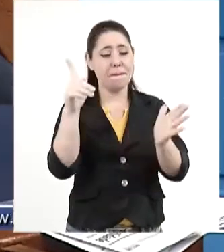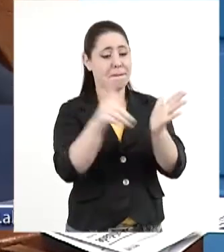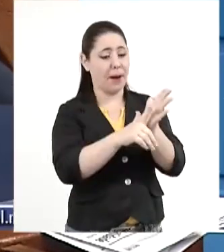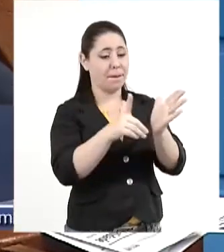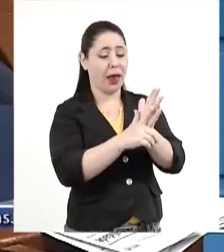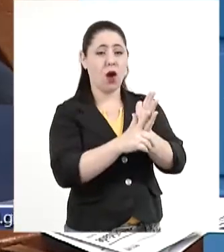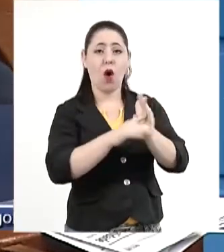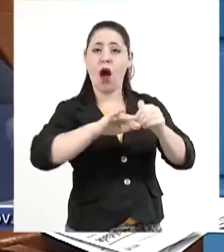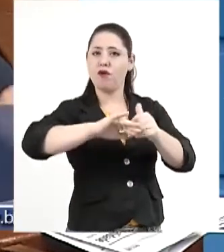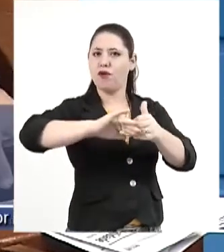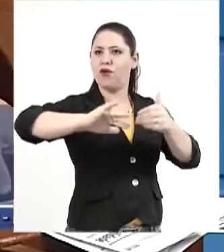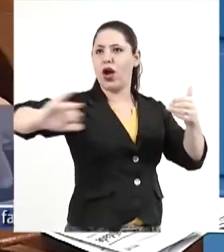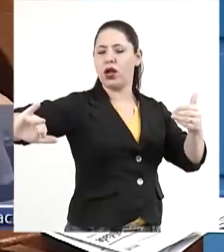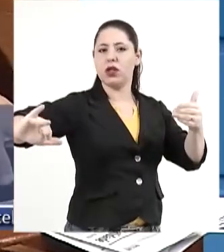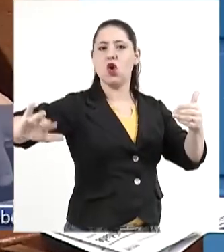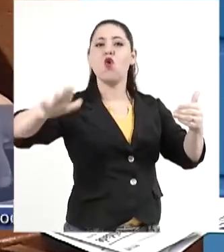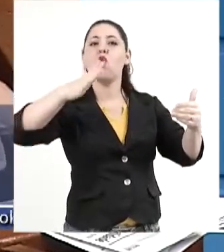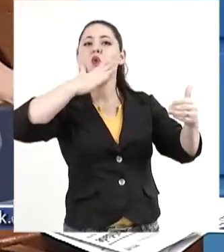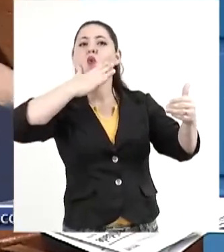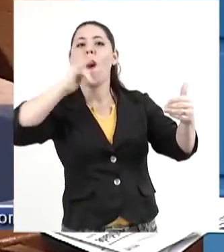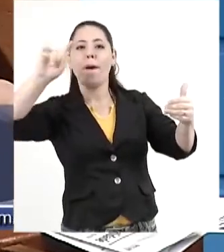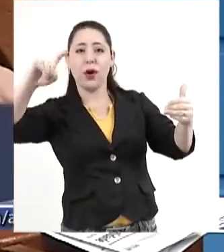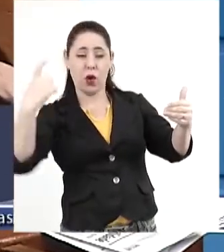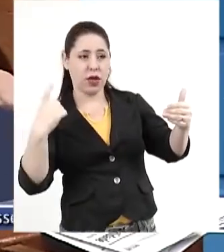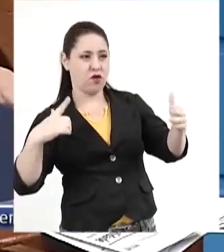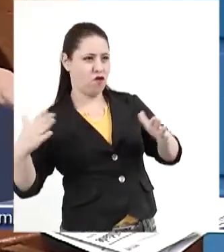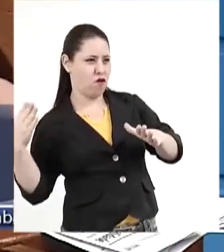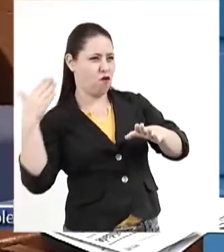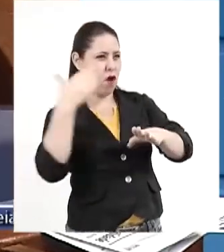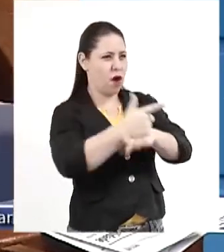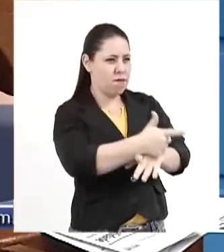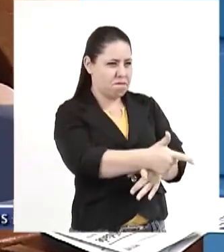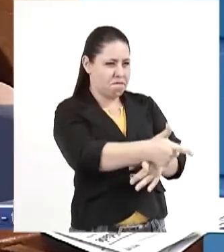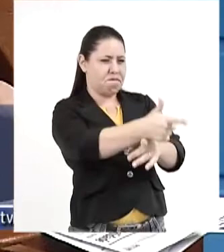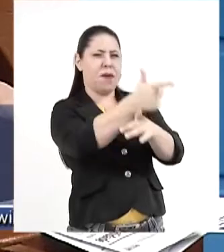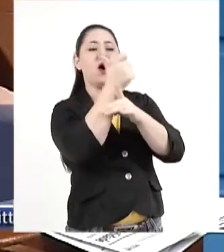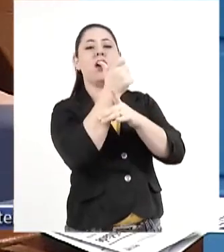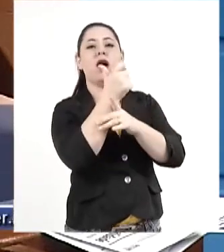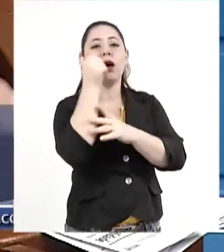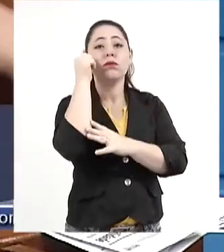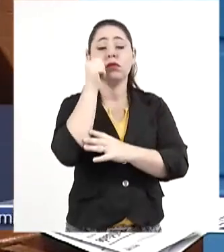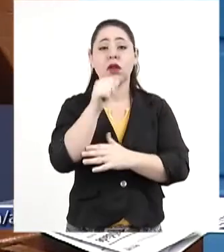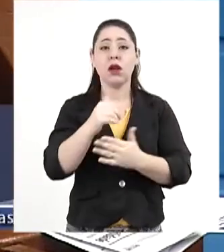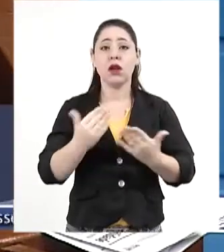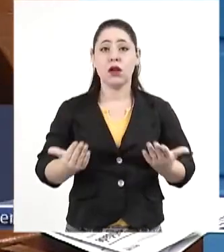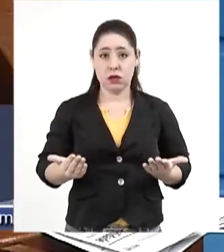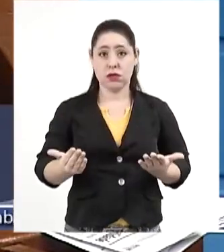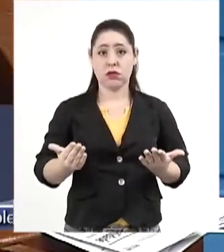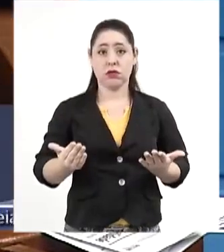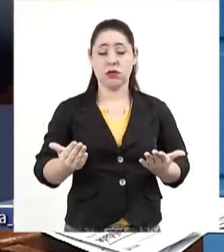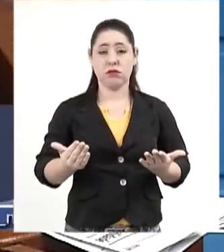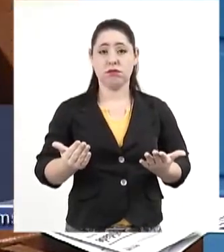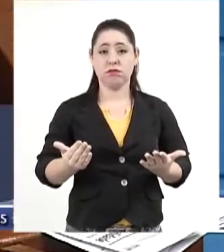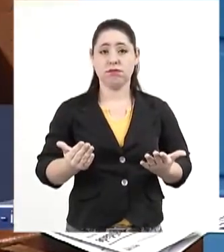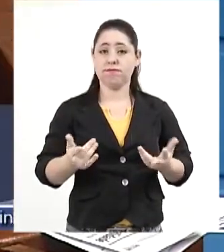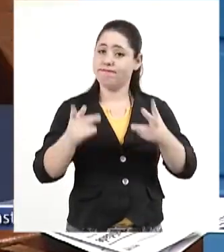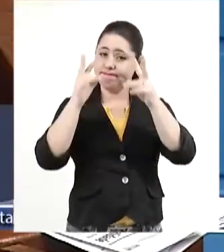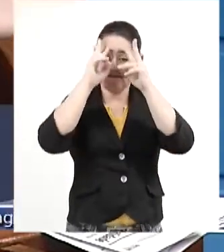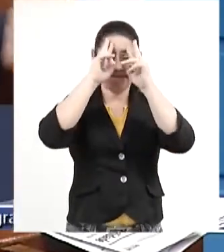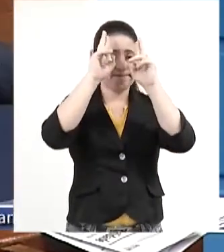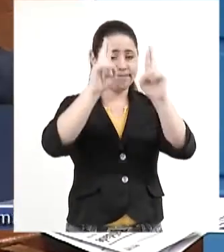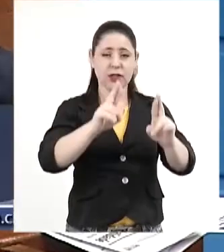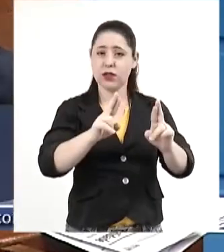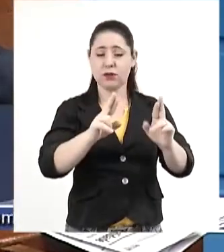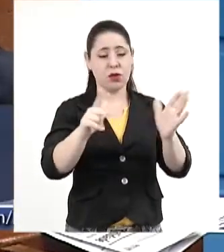e o ex-marido foi lá e deu um tiro na mulher, quer dizer, desrespeitou a